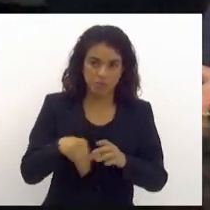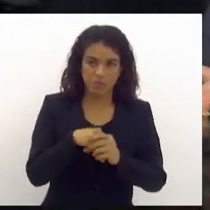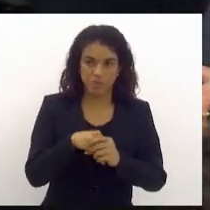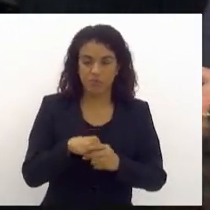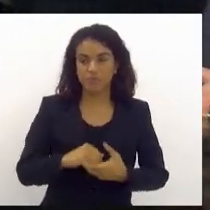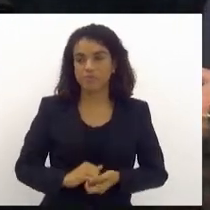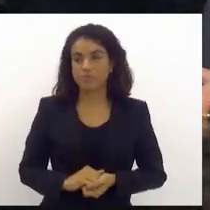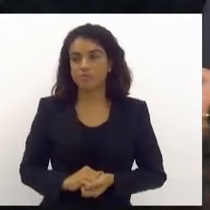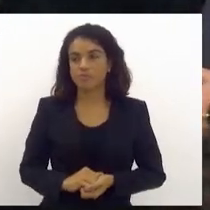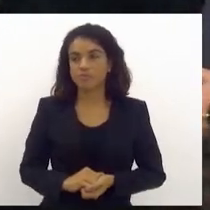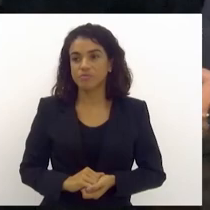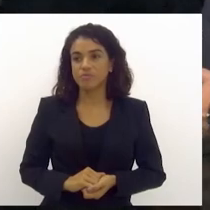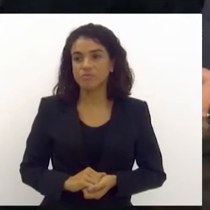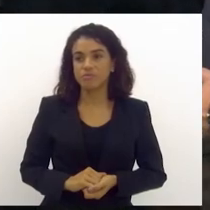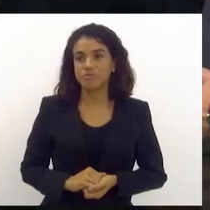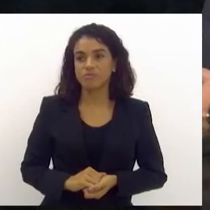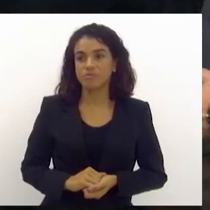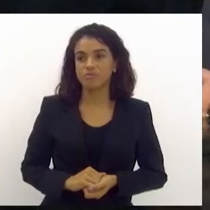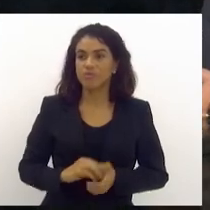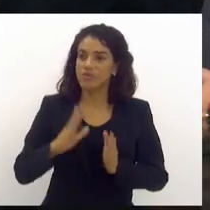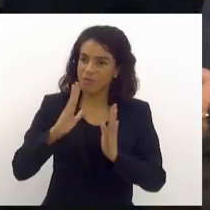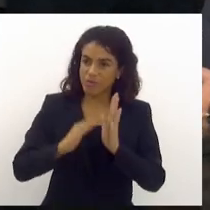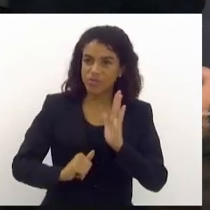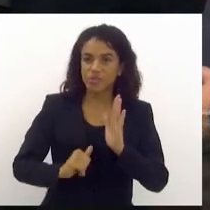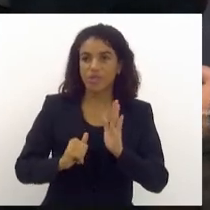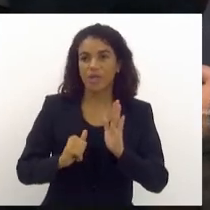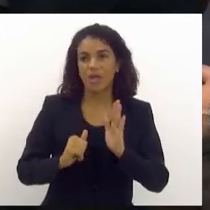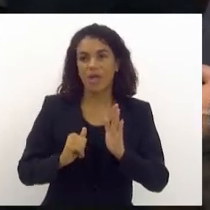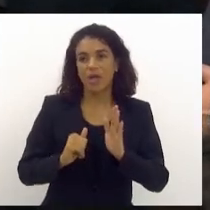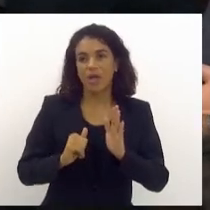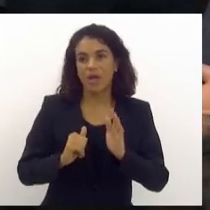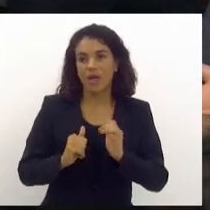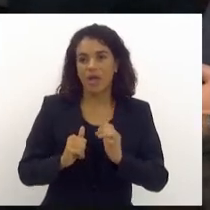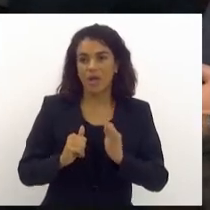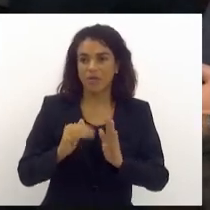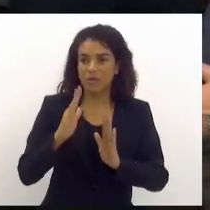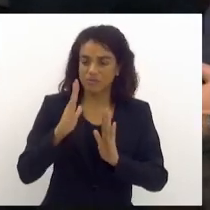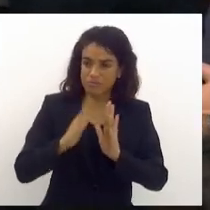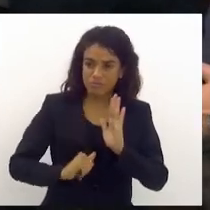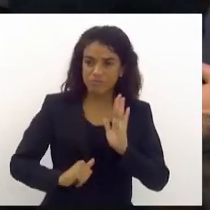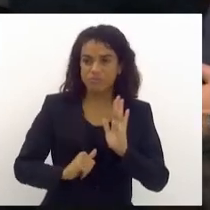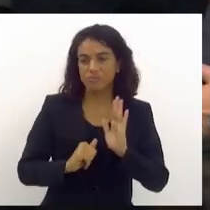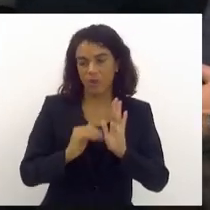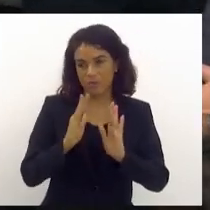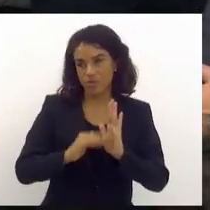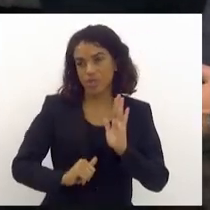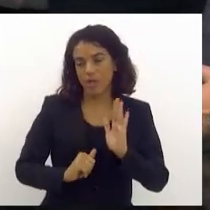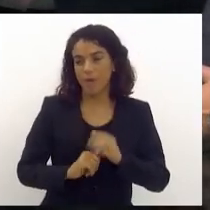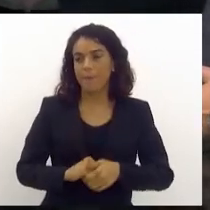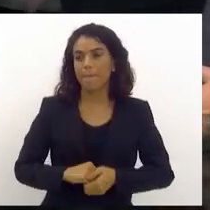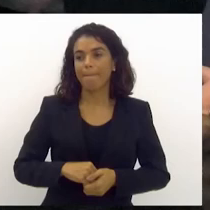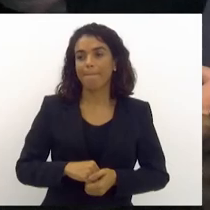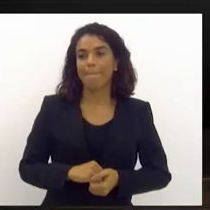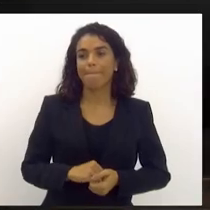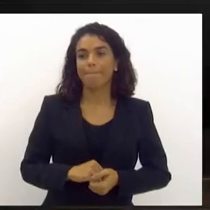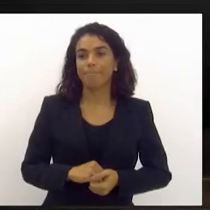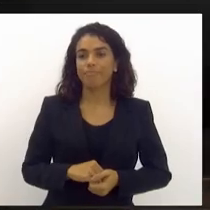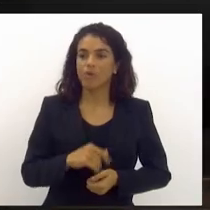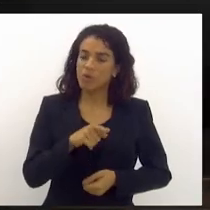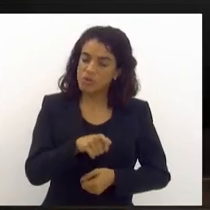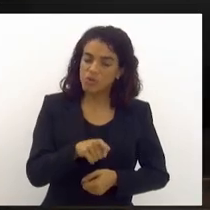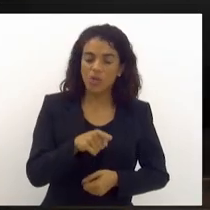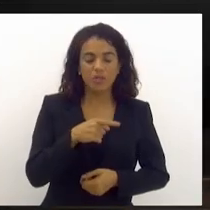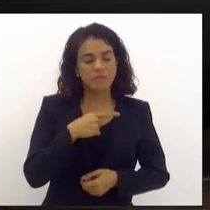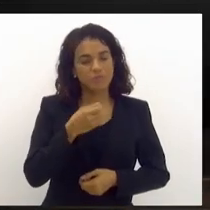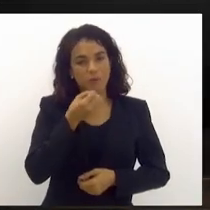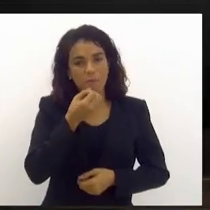Líder, vamos tirar o benefício, Está retirado, o presidente falou. Coisa, chegar a um consenso. O senhor tem sido tão